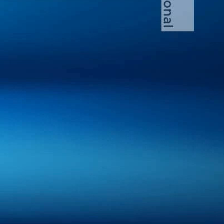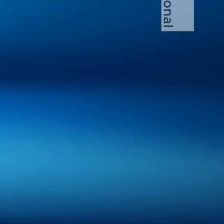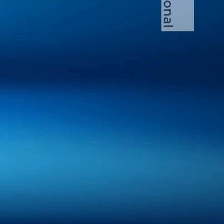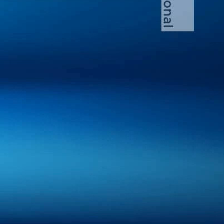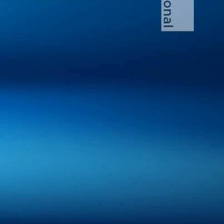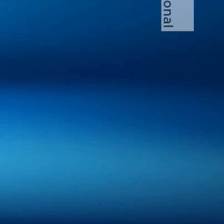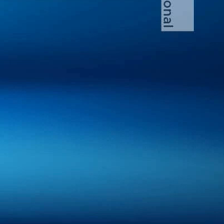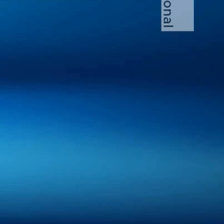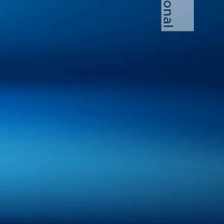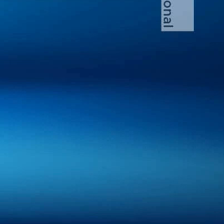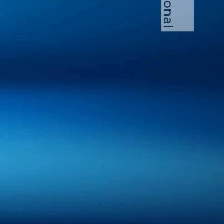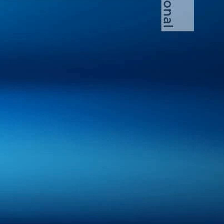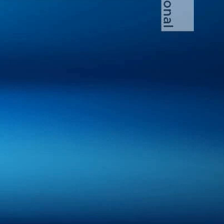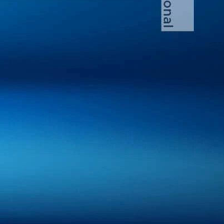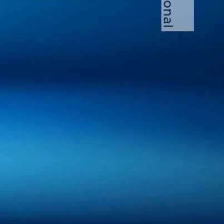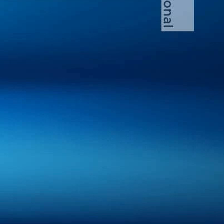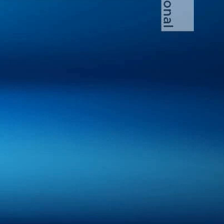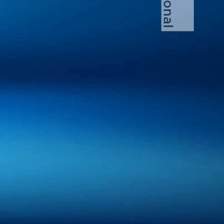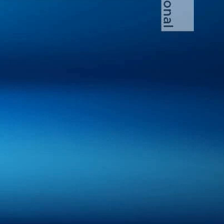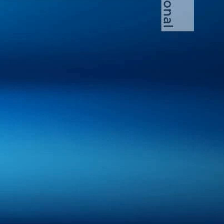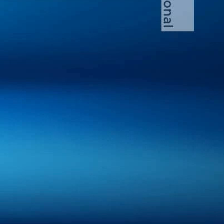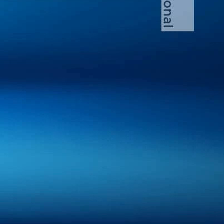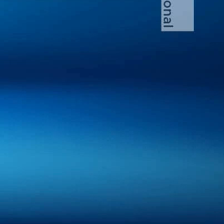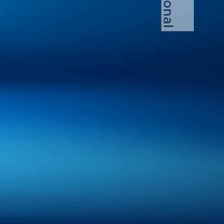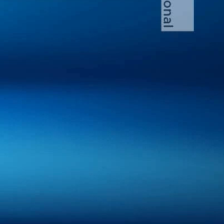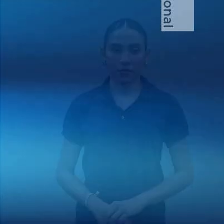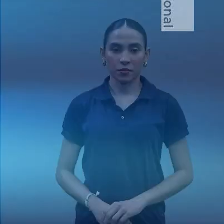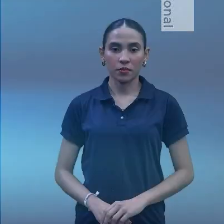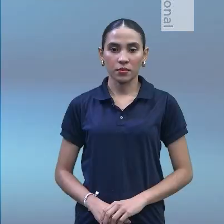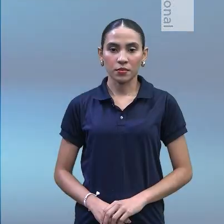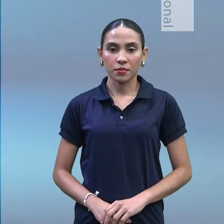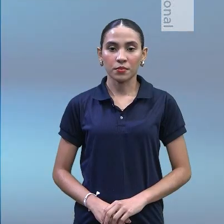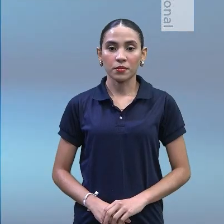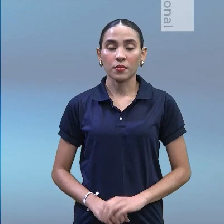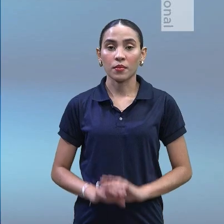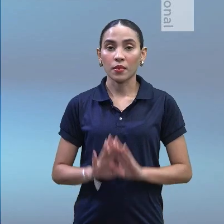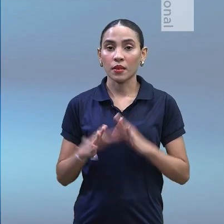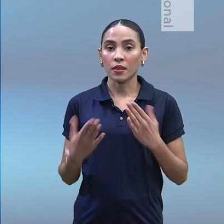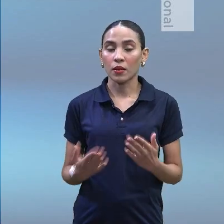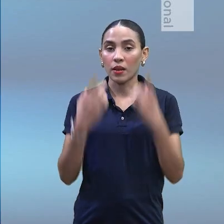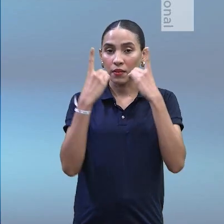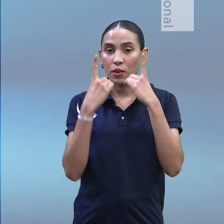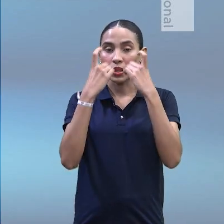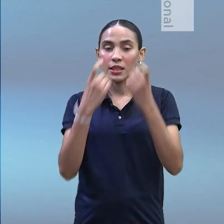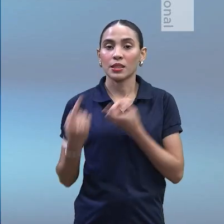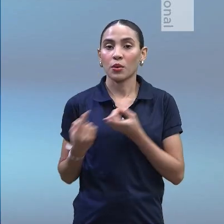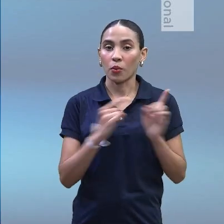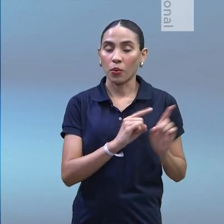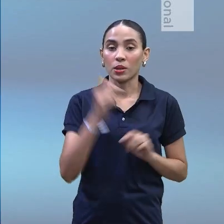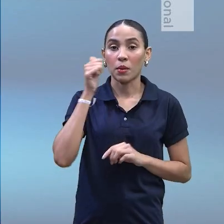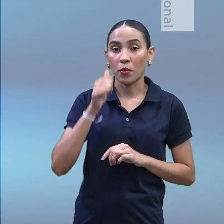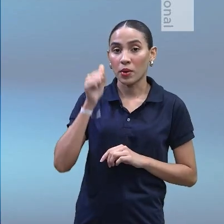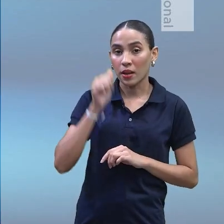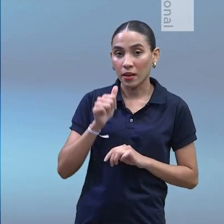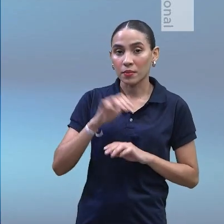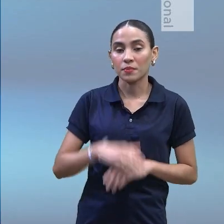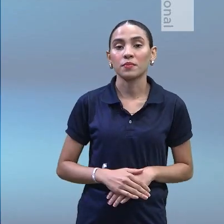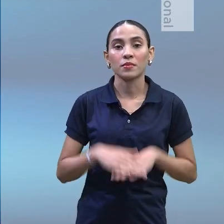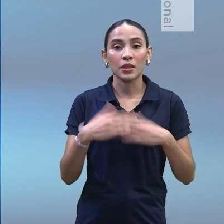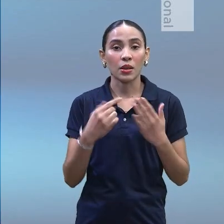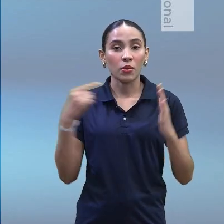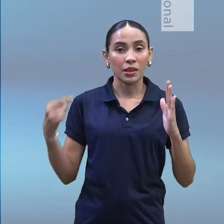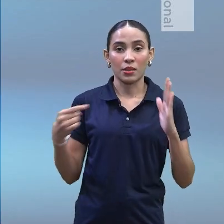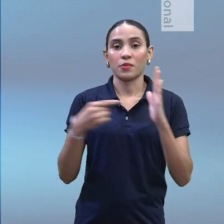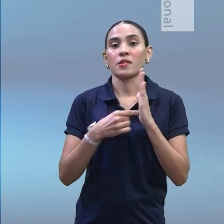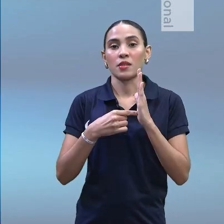da inocência dela, né, porque ela era uma mulher prostituta, a violência contra a mulher, né, que no caso aí está